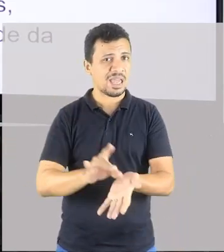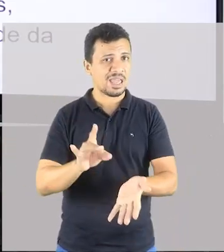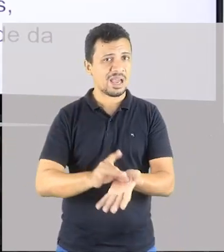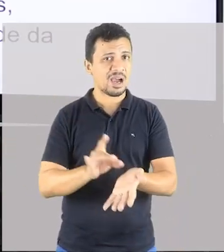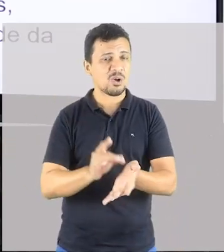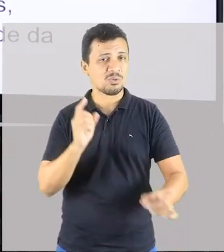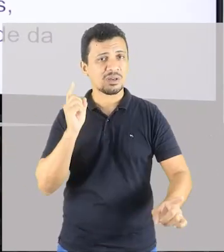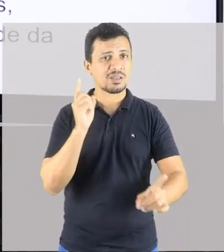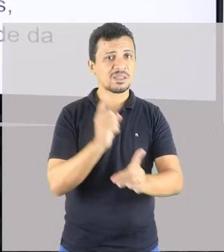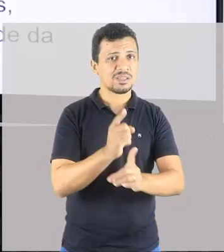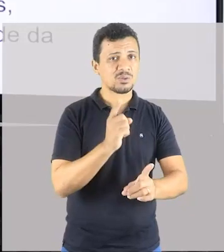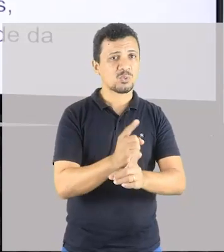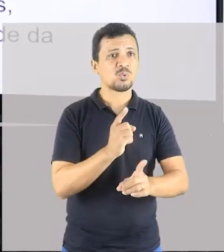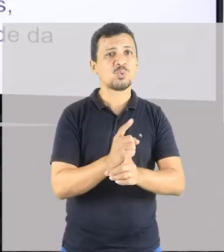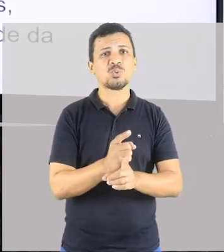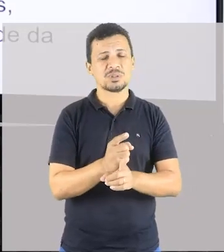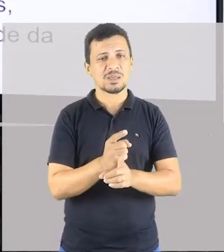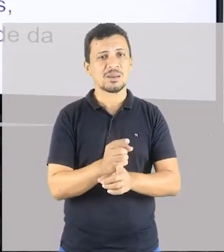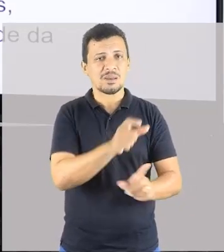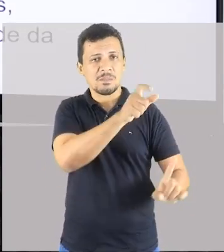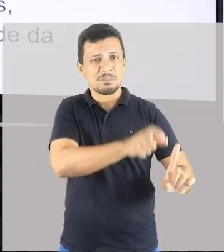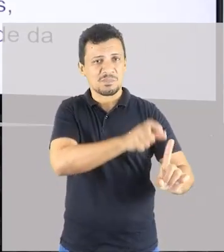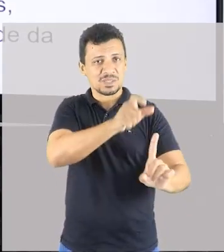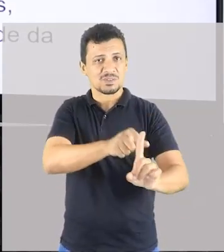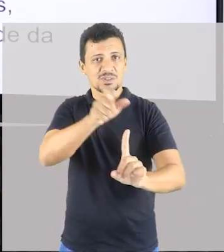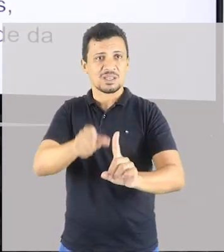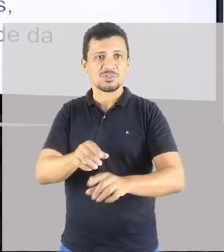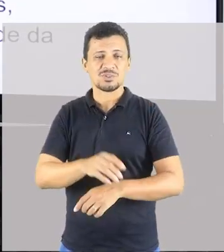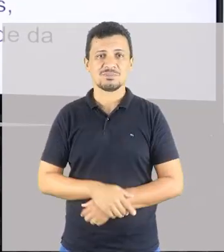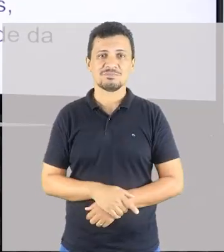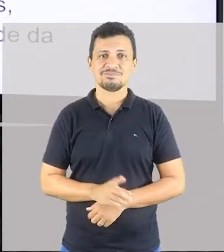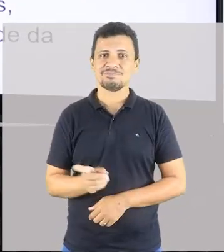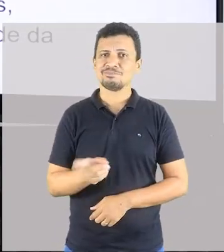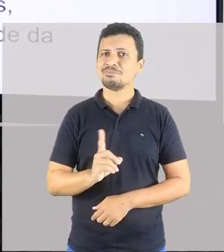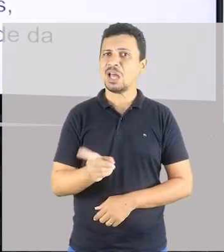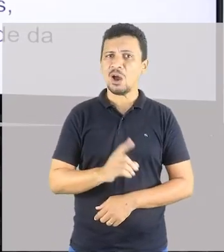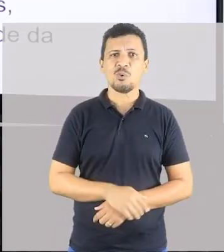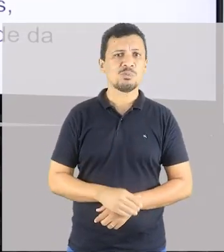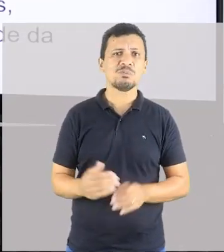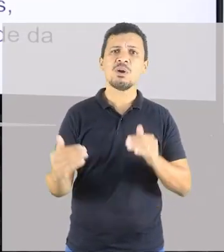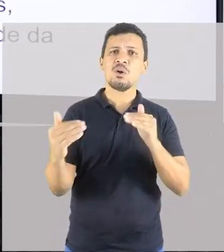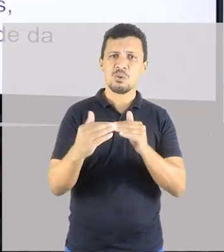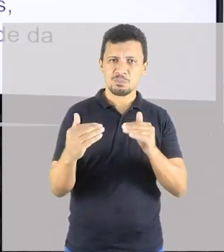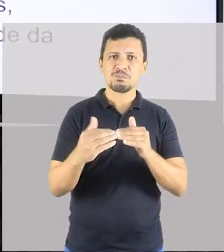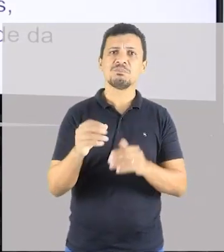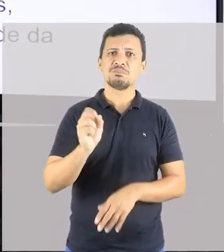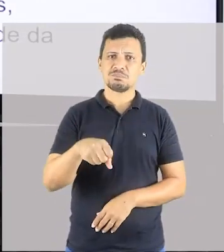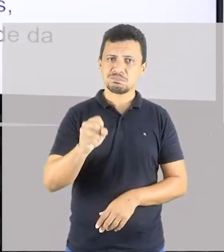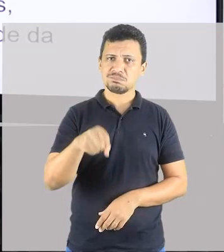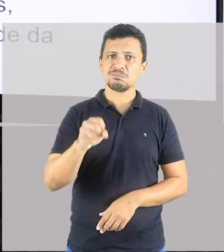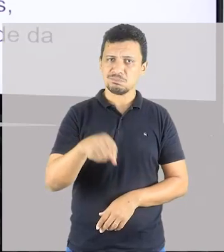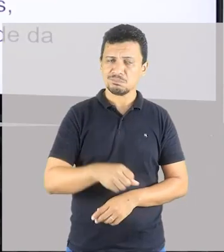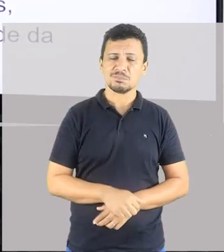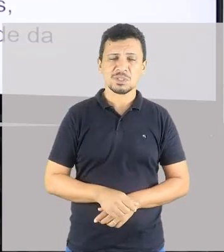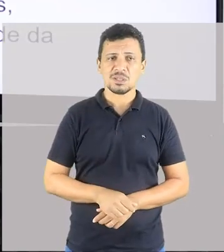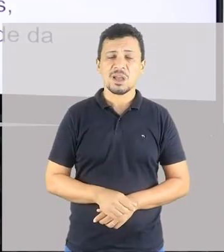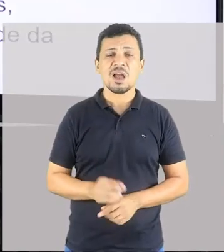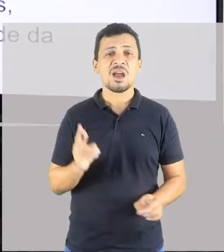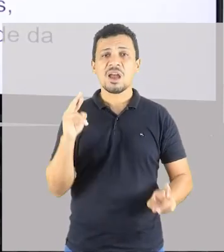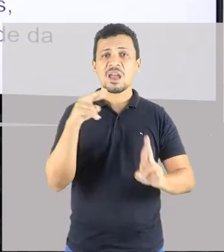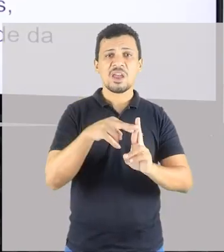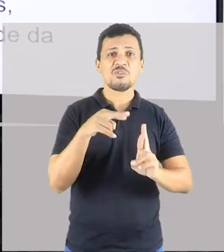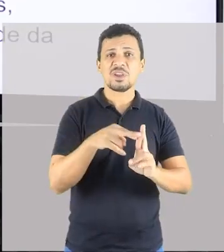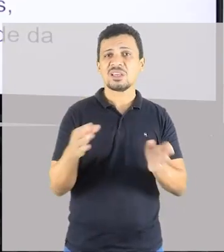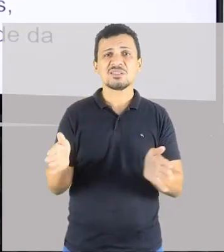se encontram as suas personagens? Claro que não, tem tudo a ver. Ele está falando exatamente dentro dessa referência